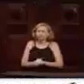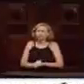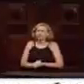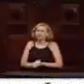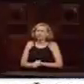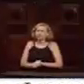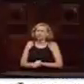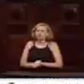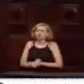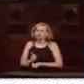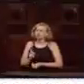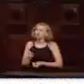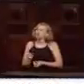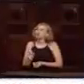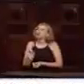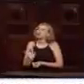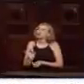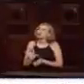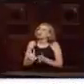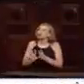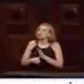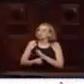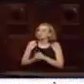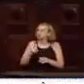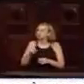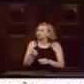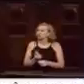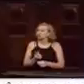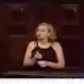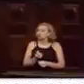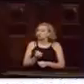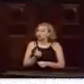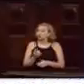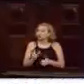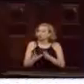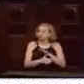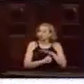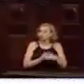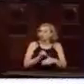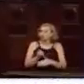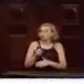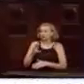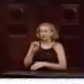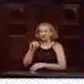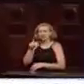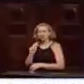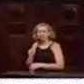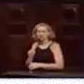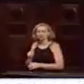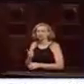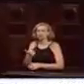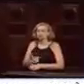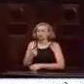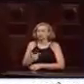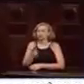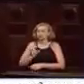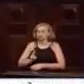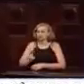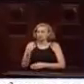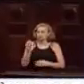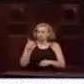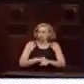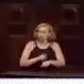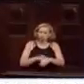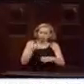Não só por causa da corrupção, por causa do dinheiro público que é desviado, por causa do Caixa 2 que é utilizado em muitas campanhas eleitorais,